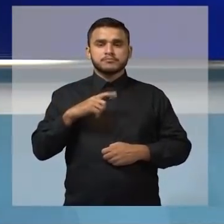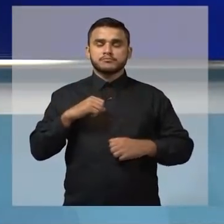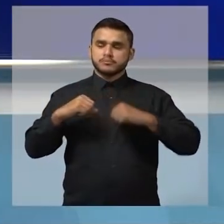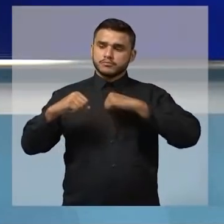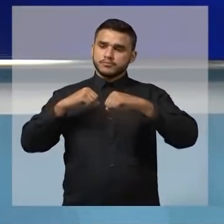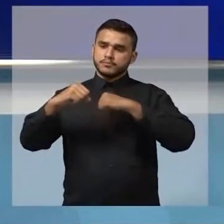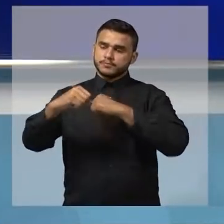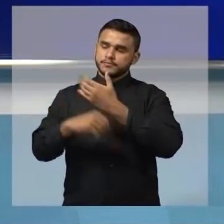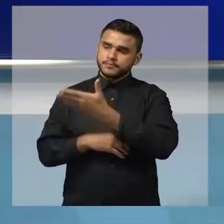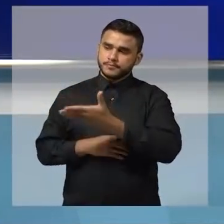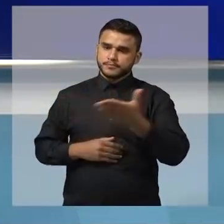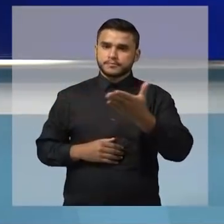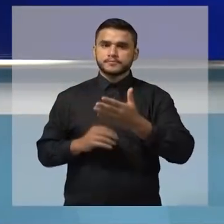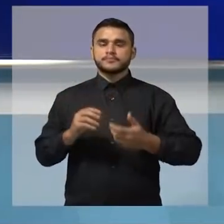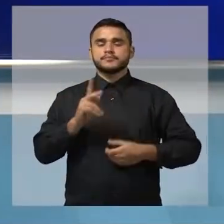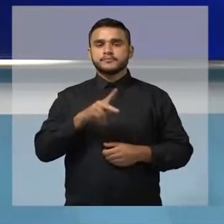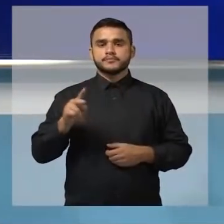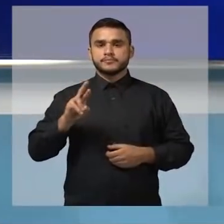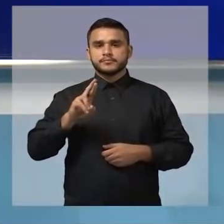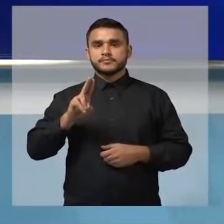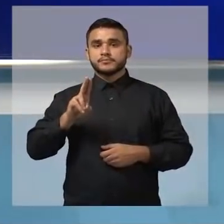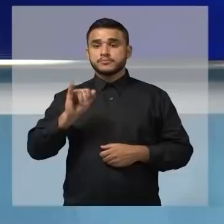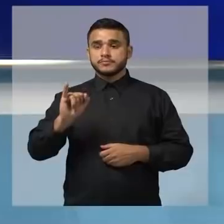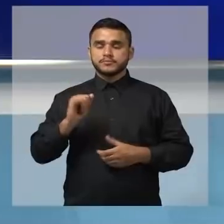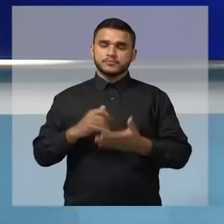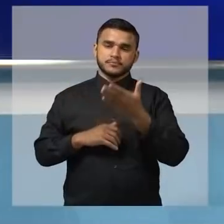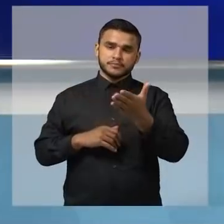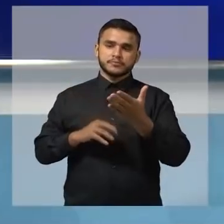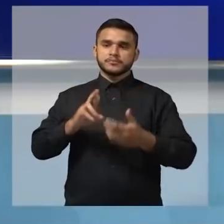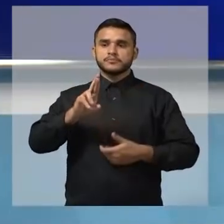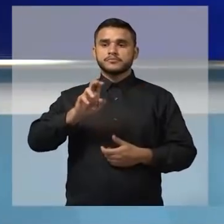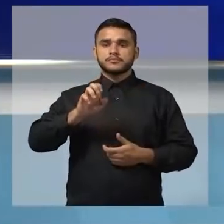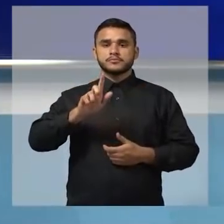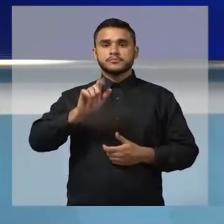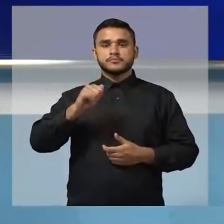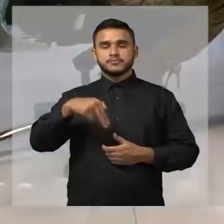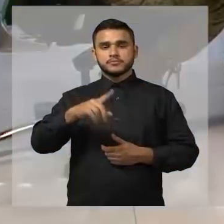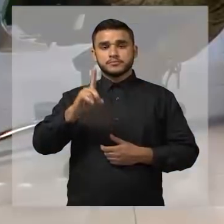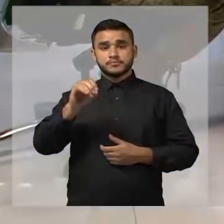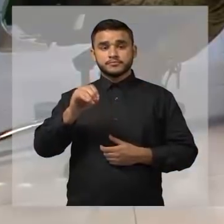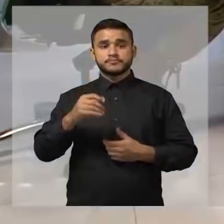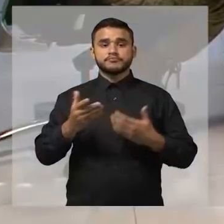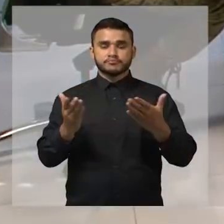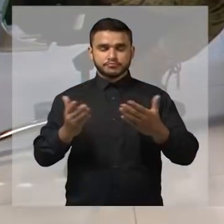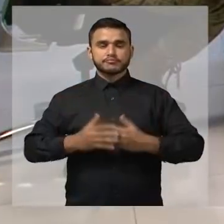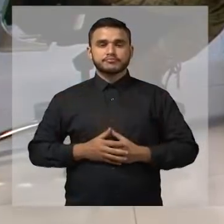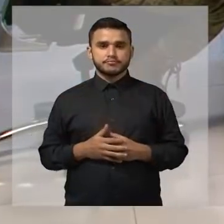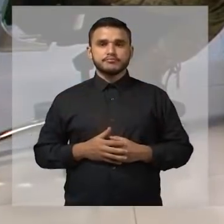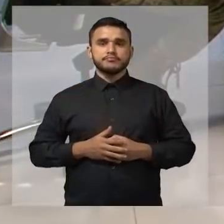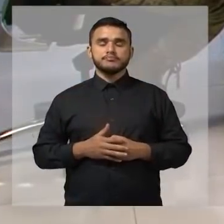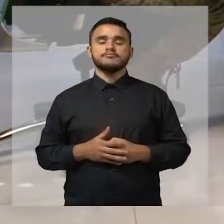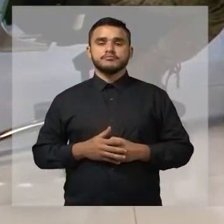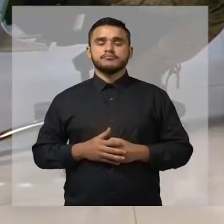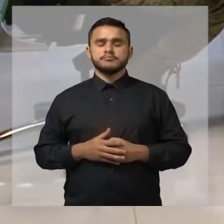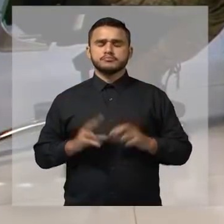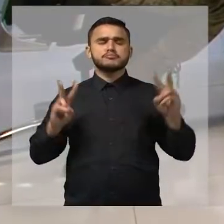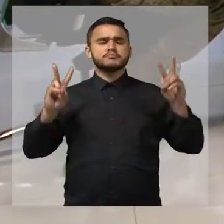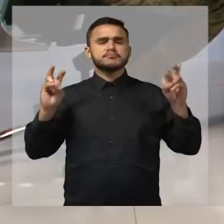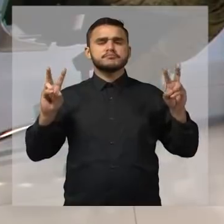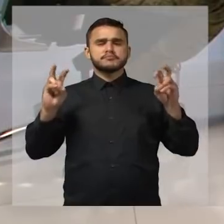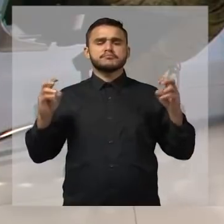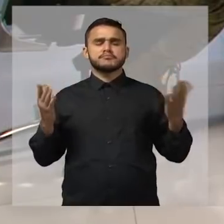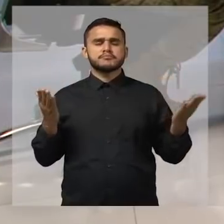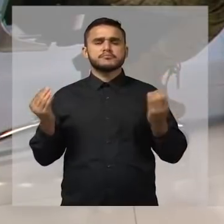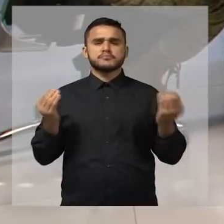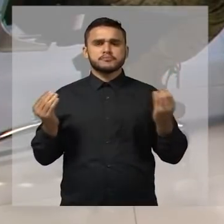Martinho Rodrigues e Reginaldo Vasconcelos. Eu deixei anunciado no bloco anterior que nós íamos discutir agora a política prisional